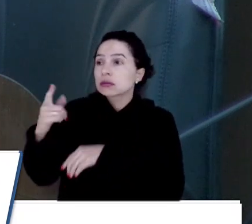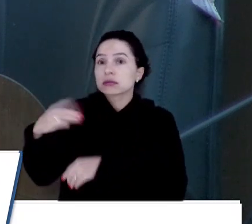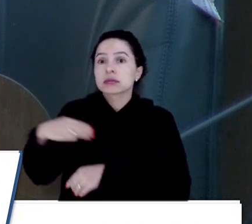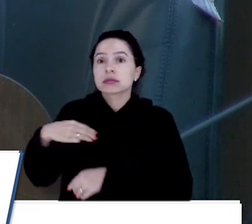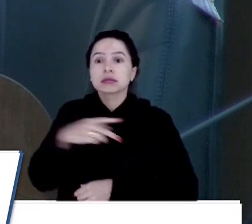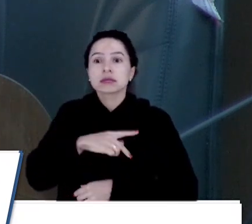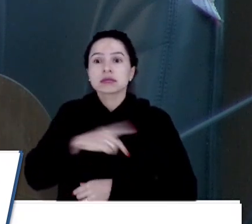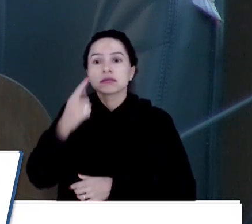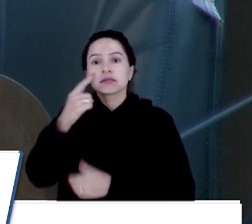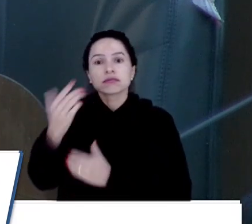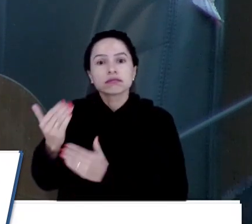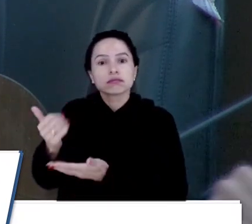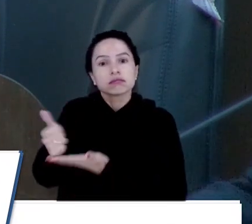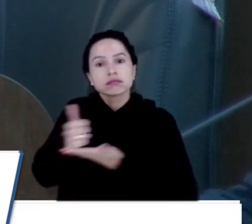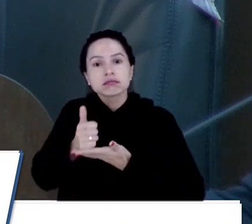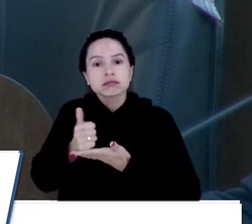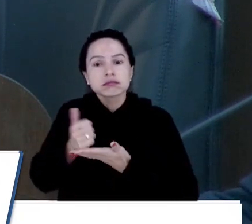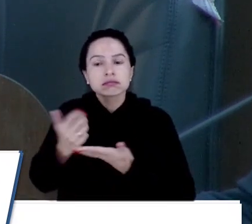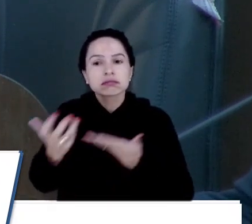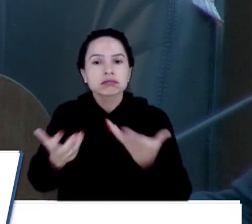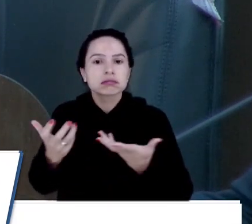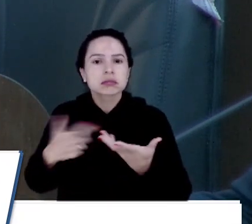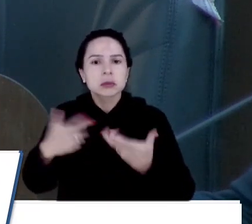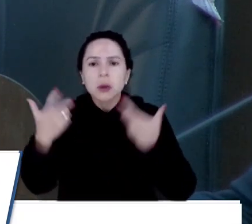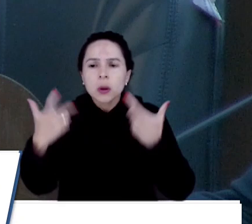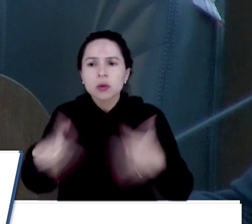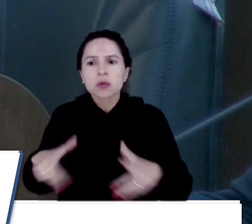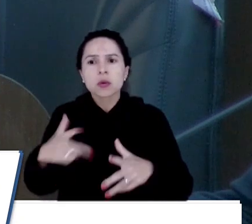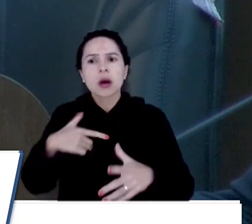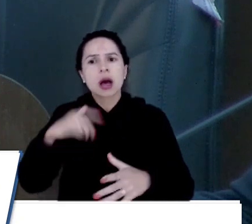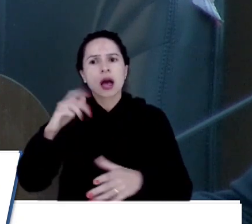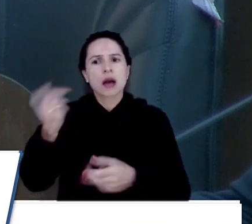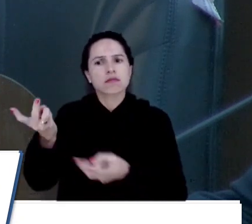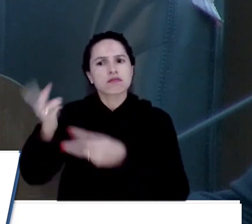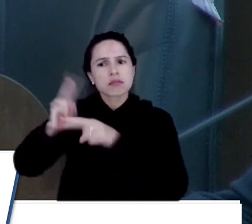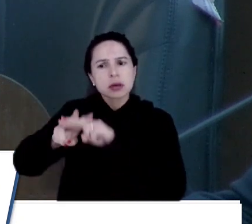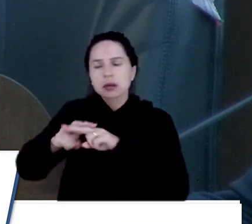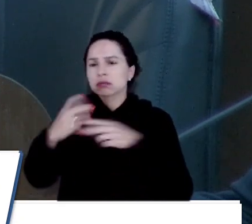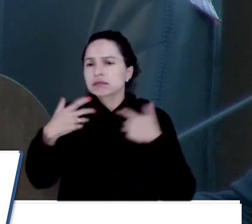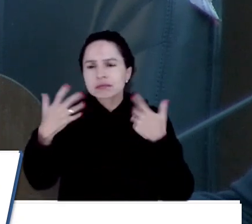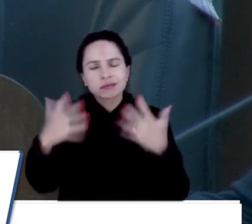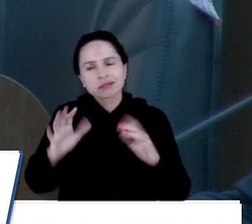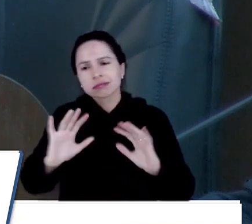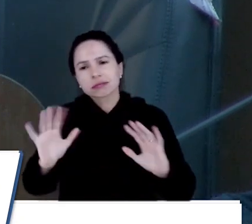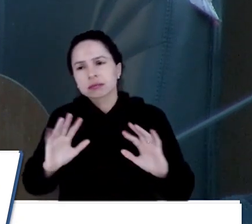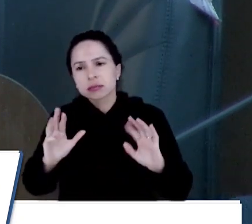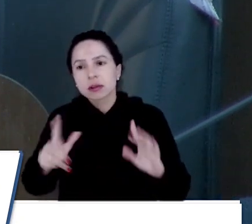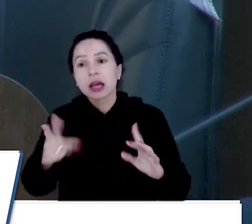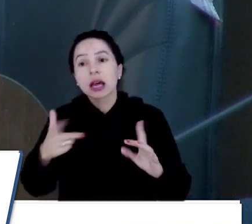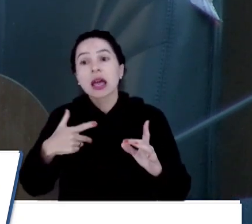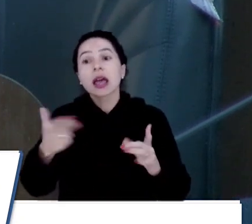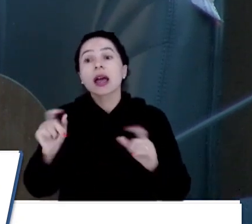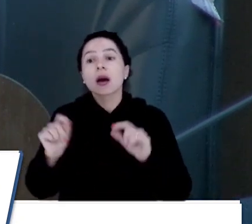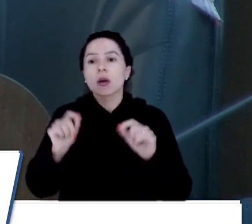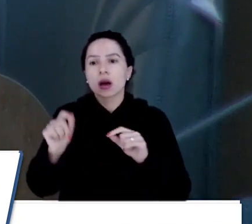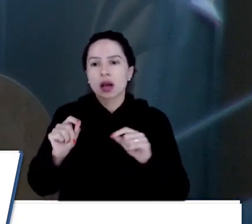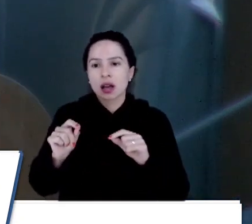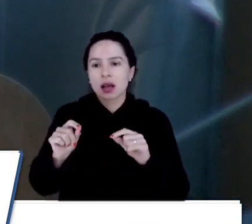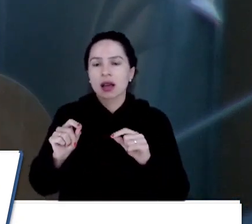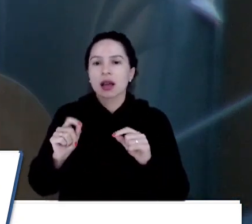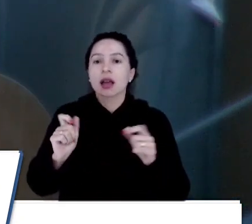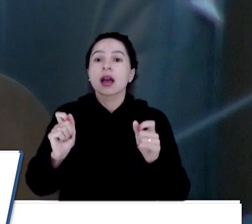Um alento. Ninguém quer que os caras vão preso, ninguém quer nada. Nós queremos falar o seguinte, qual